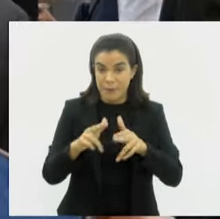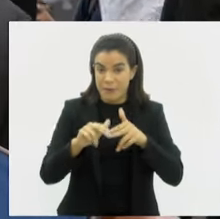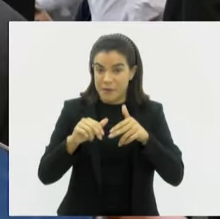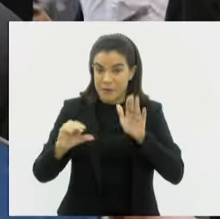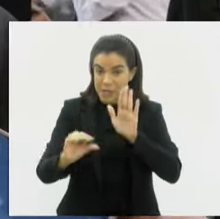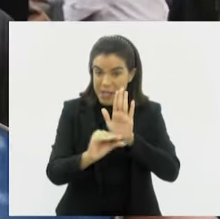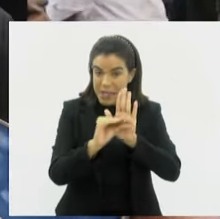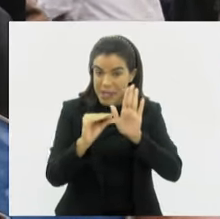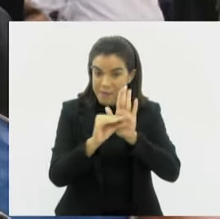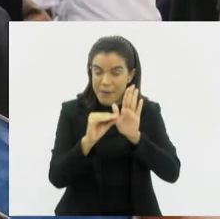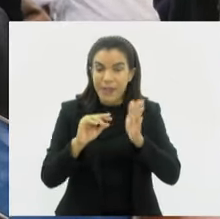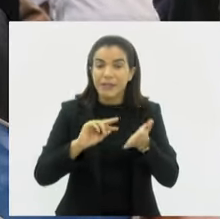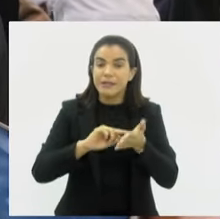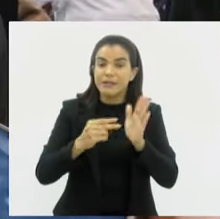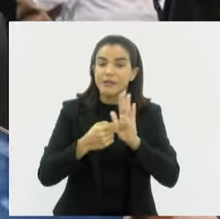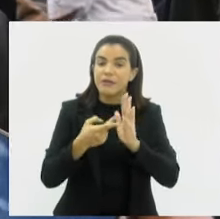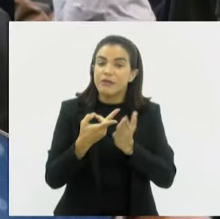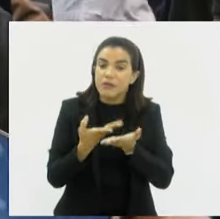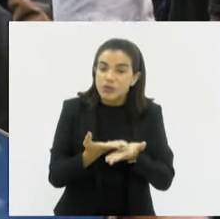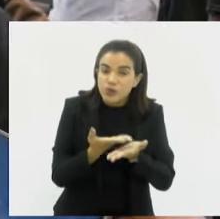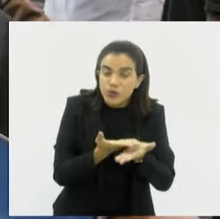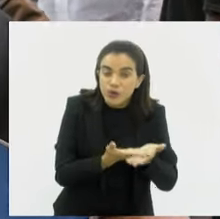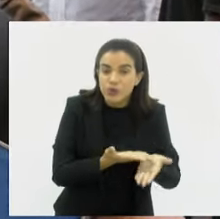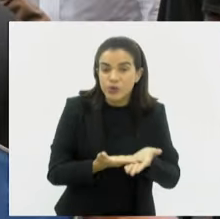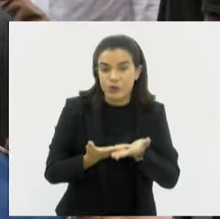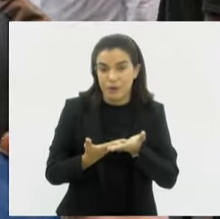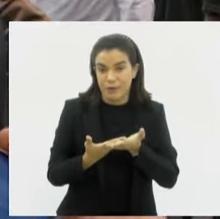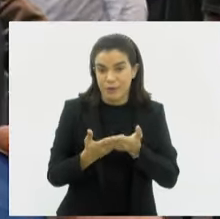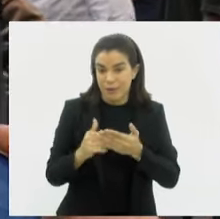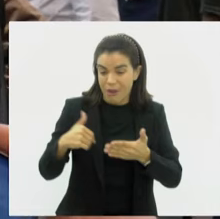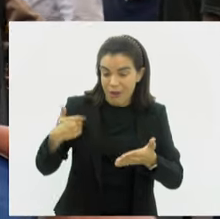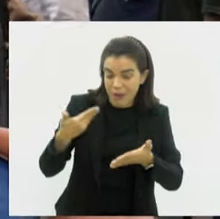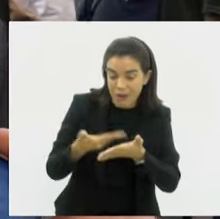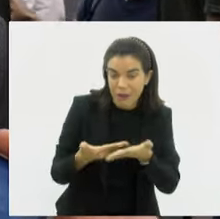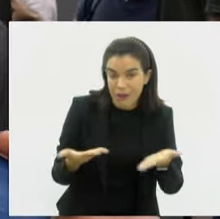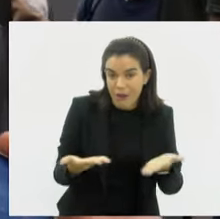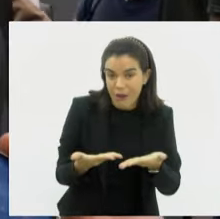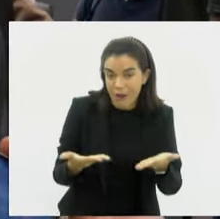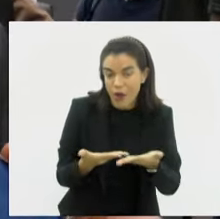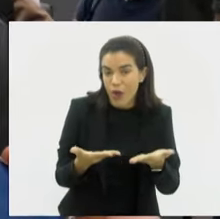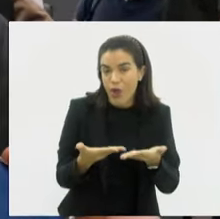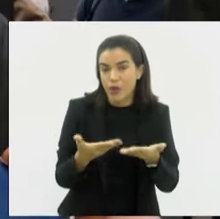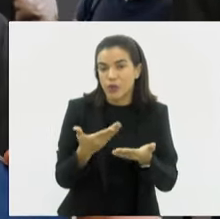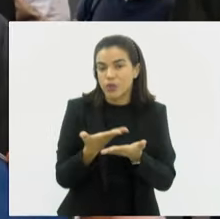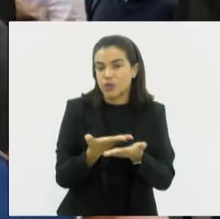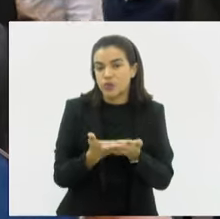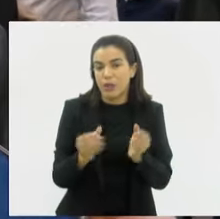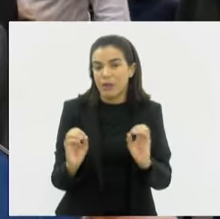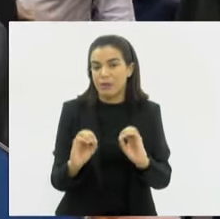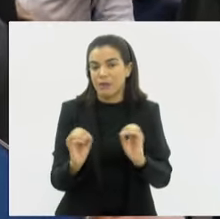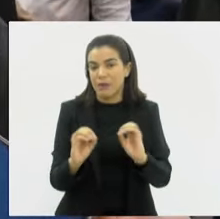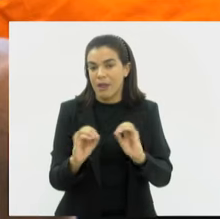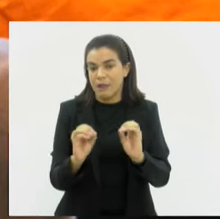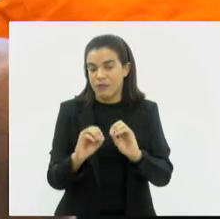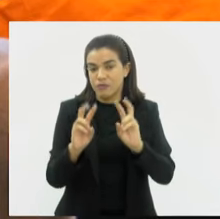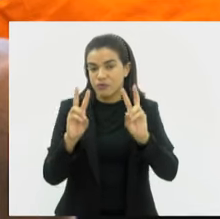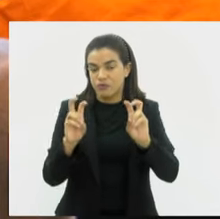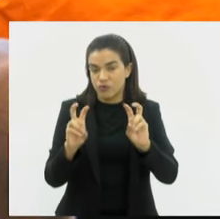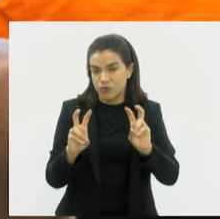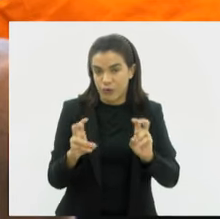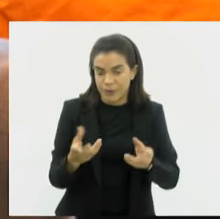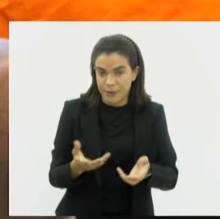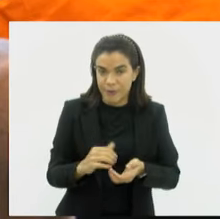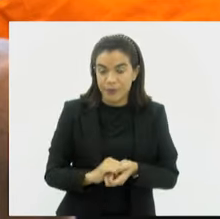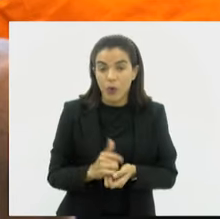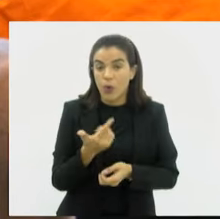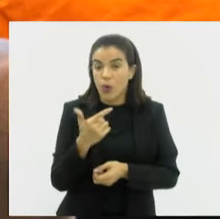para fazer esses estudos, que até então não se estava fazendo nada sobre transporte ferroviário de carga. Outro ponto